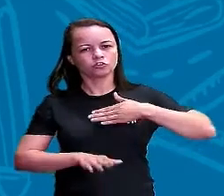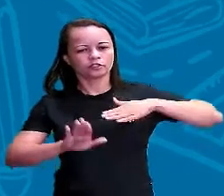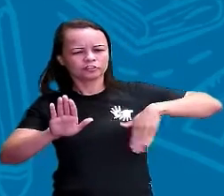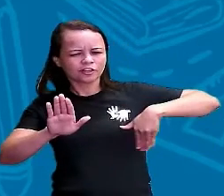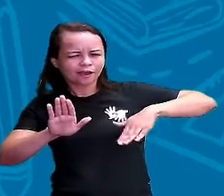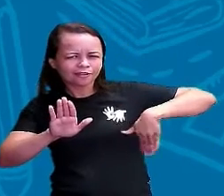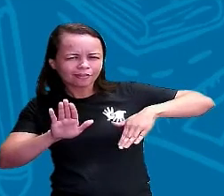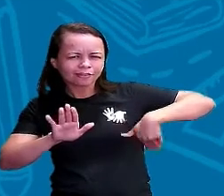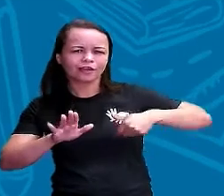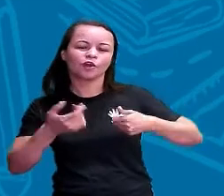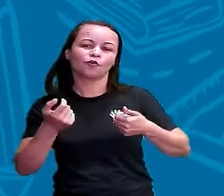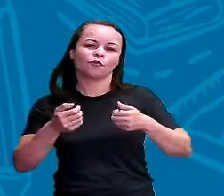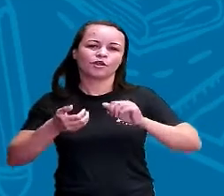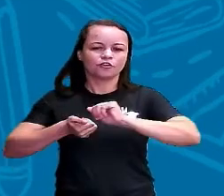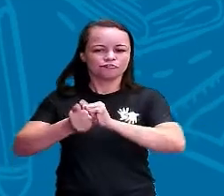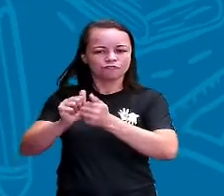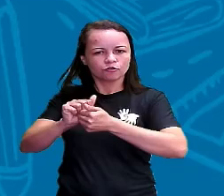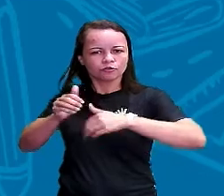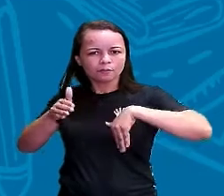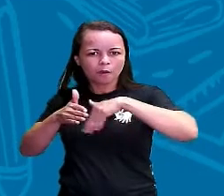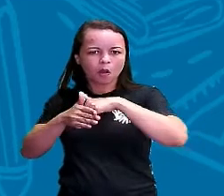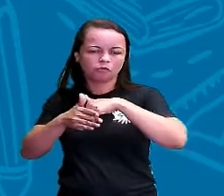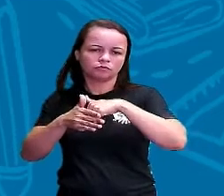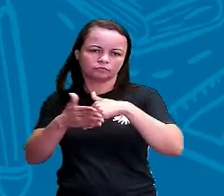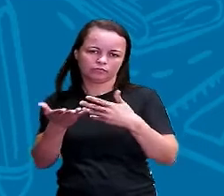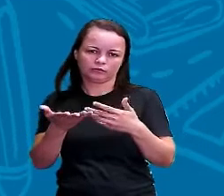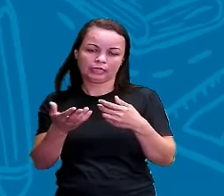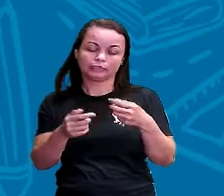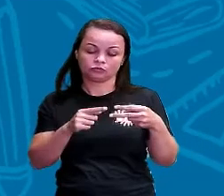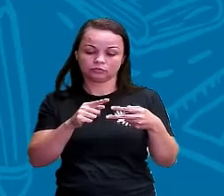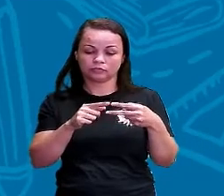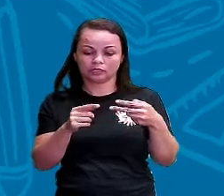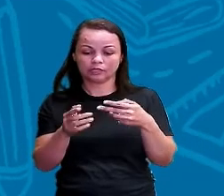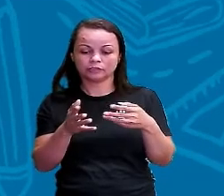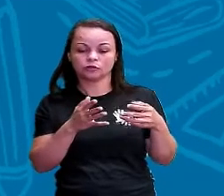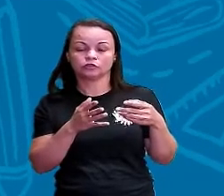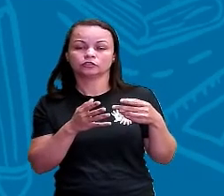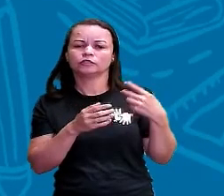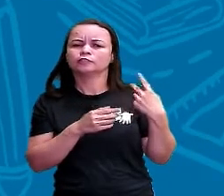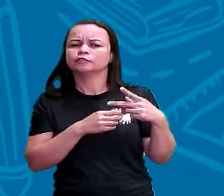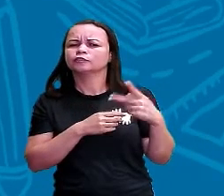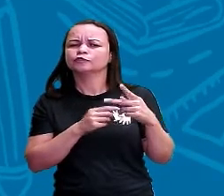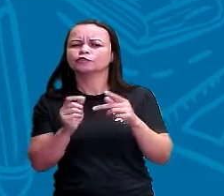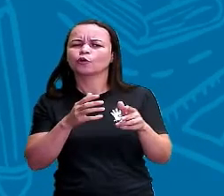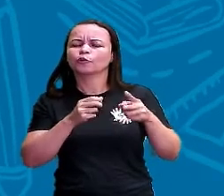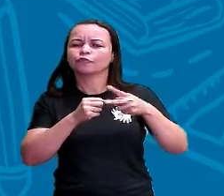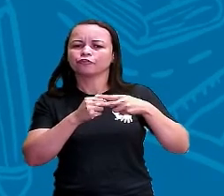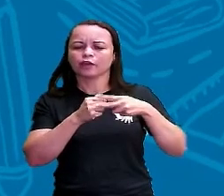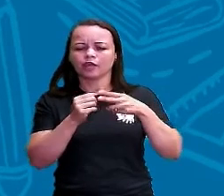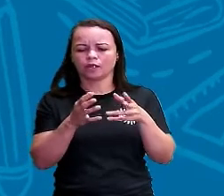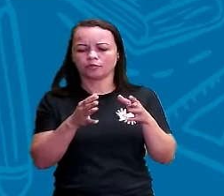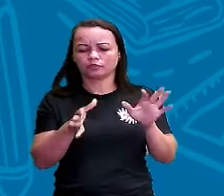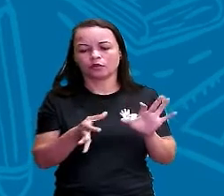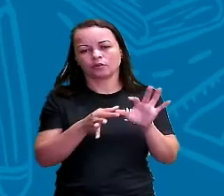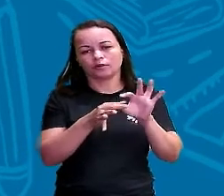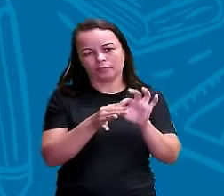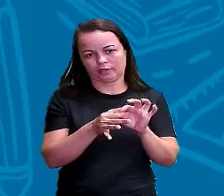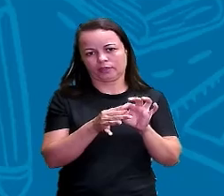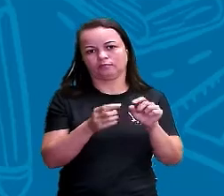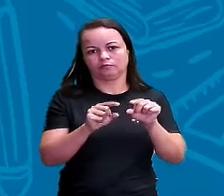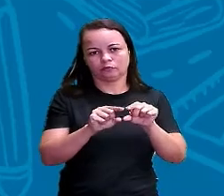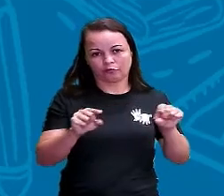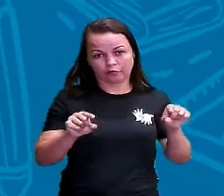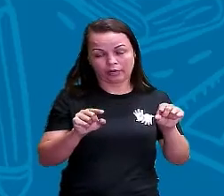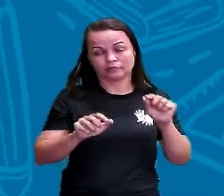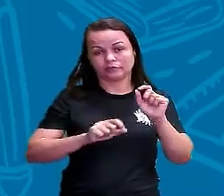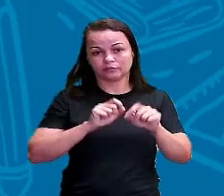uma oração aí, que é por meio do verbo gostar, né? Porém, essa conjunção aí está ligando termos de uma mesma oração. Então,